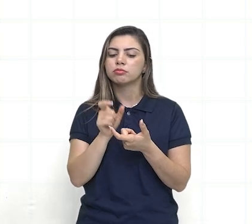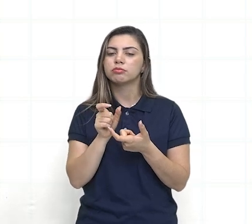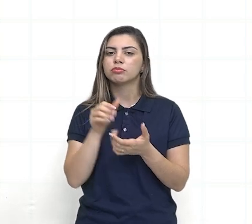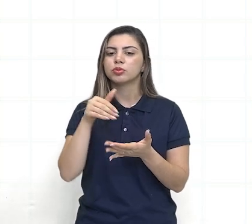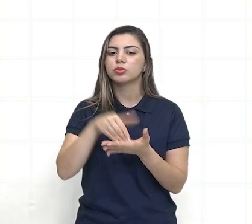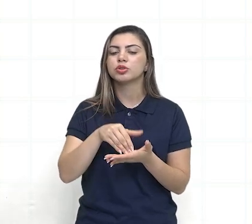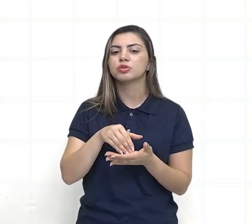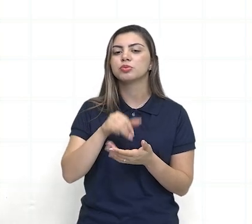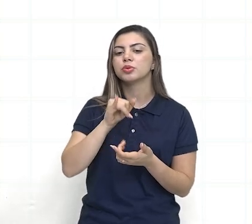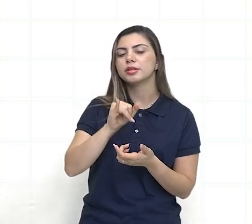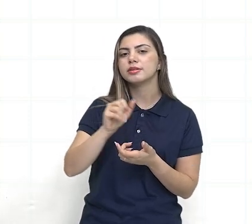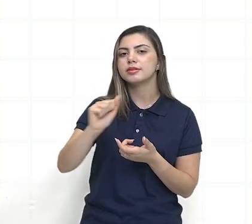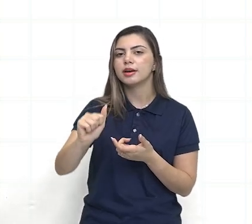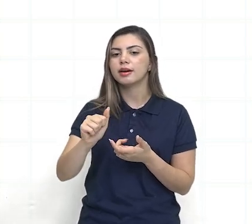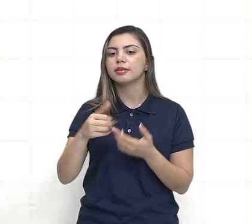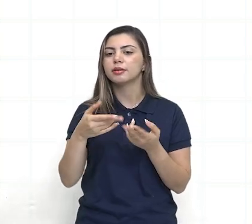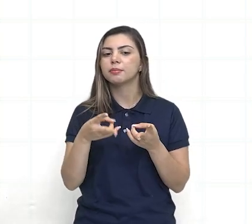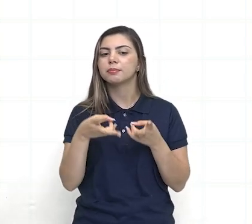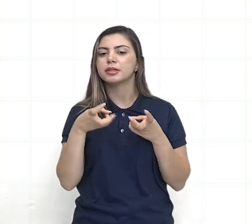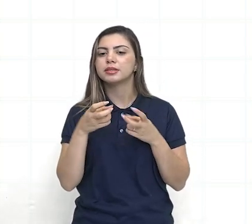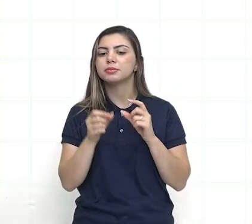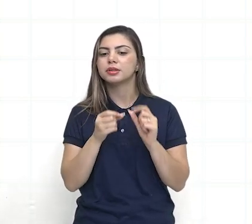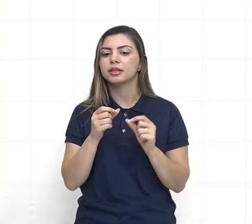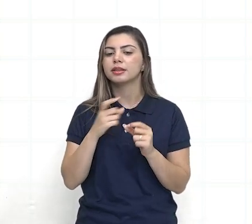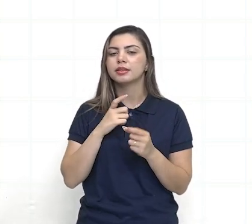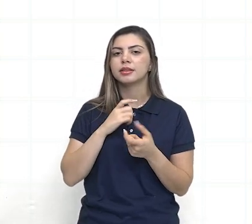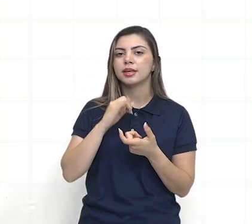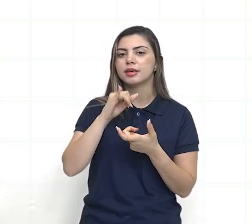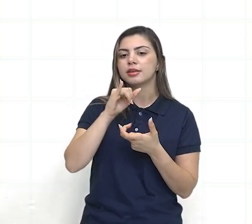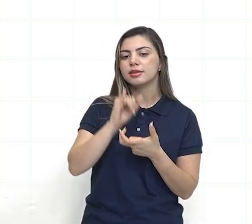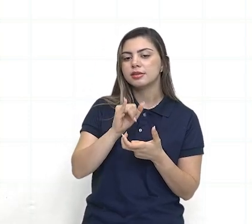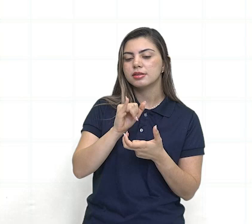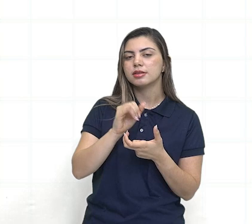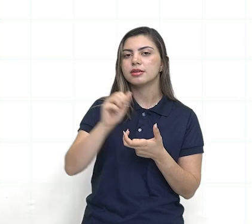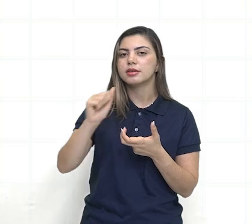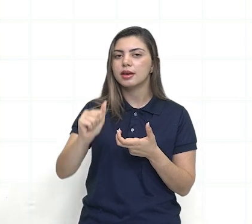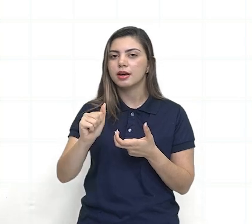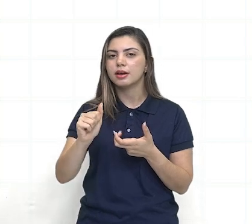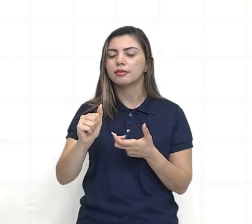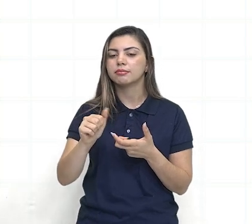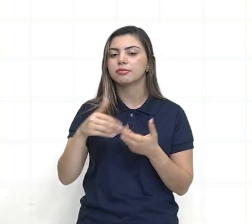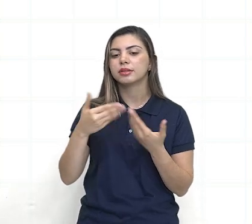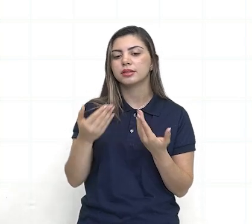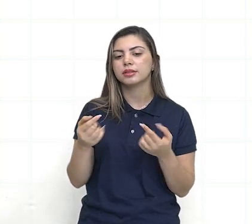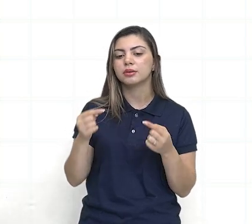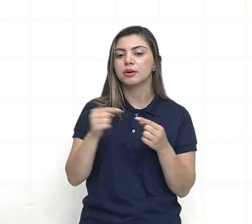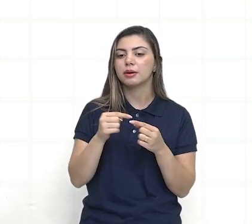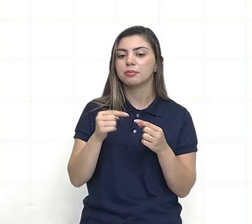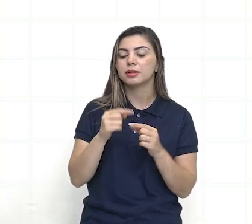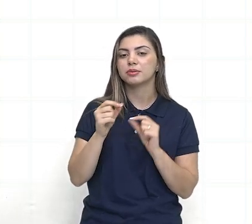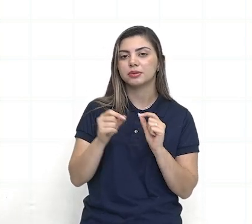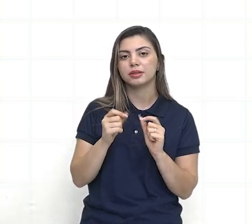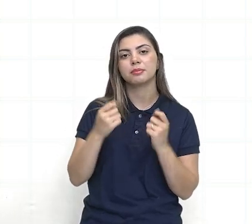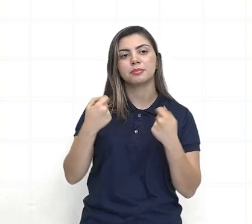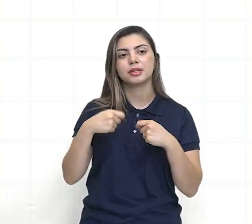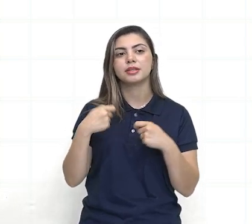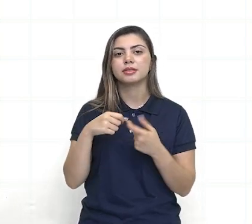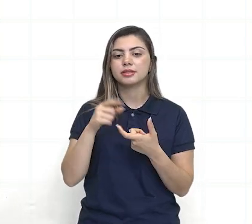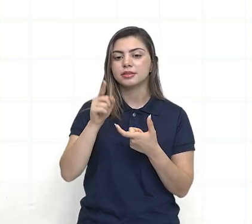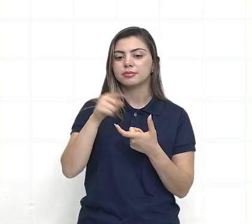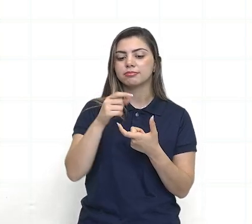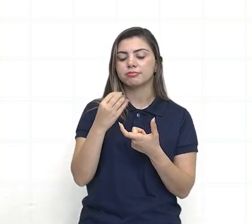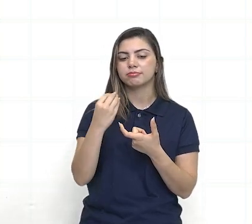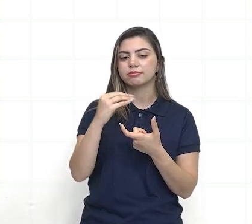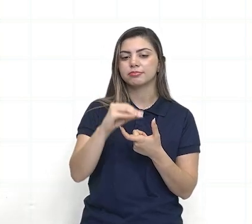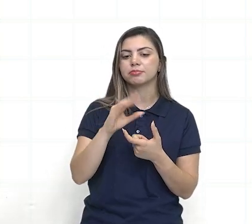crescente. Note a presença da semivogal I e da vogal A. Terminou no ditongo crescente? Então aqui eu acentuo.